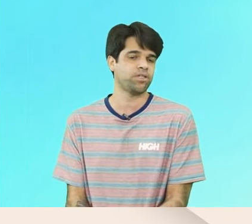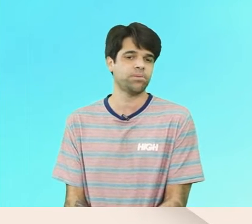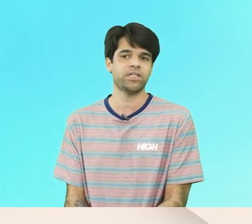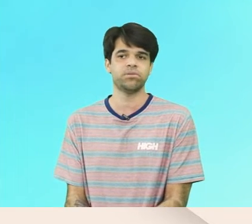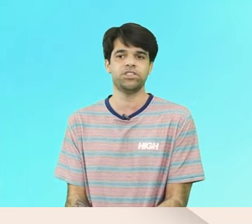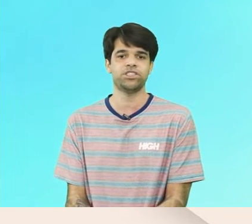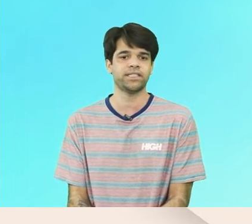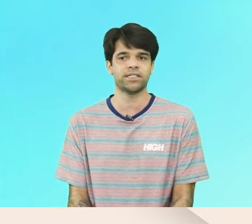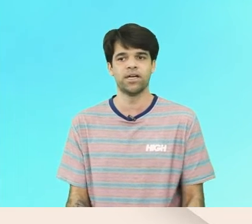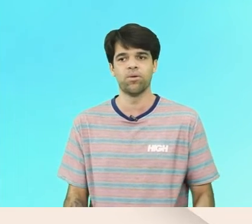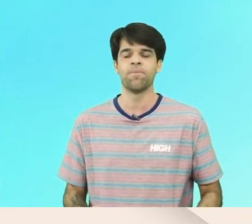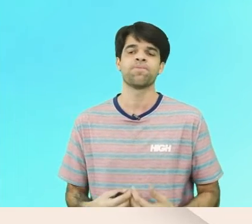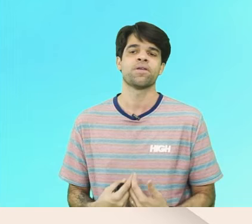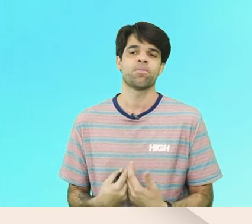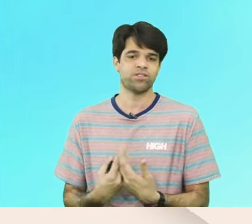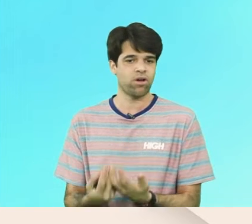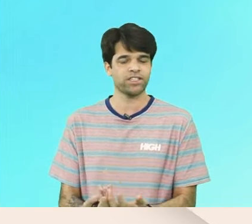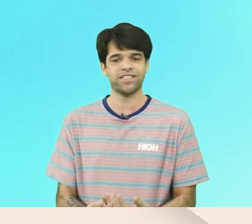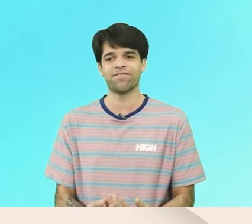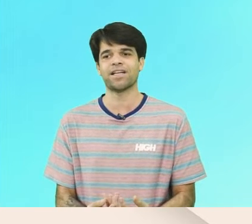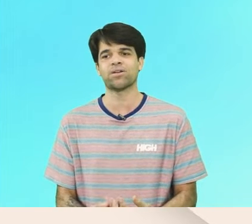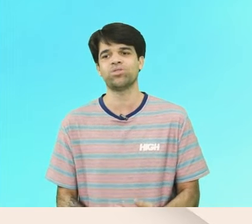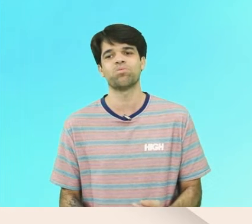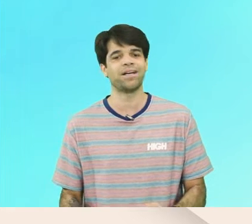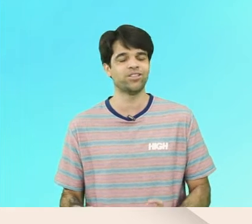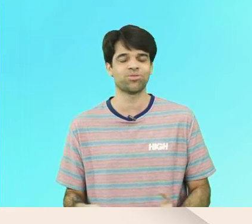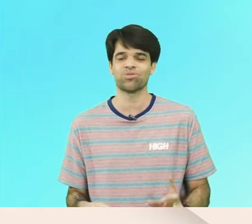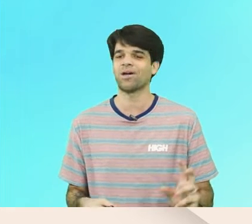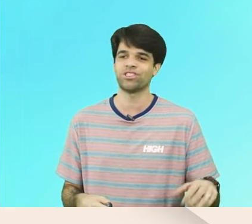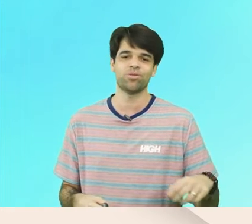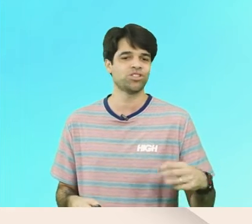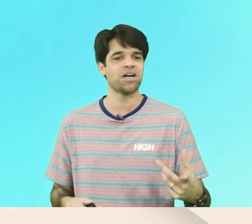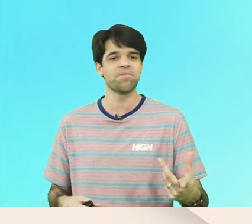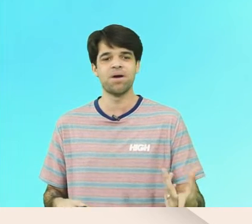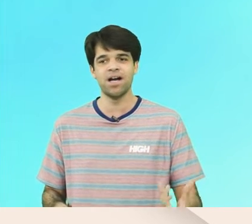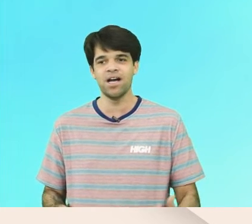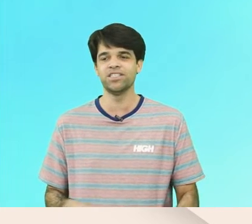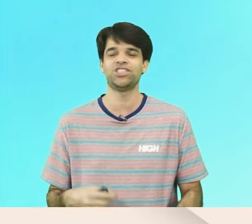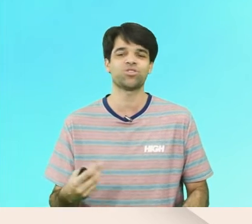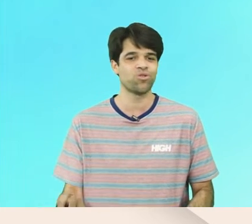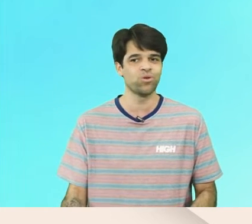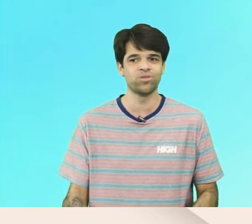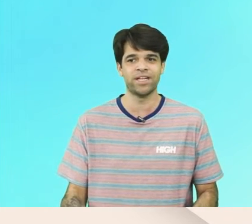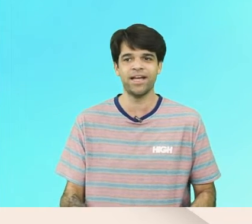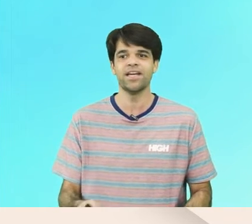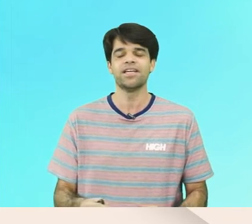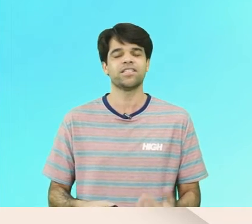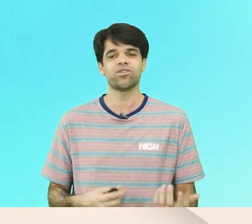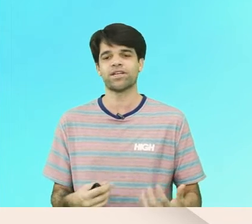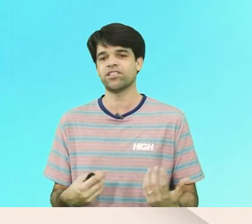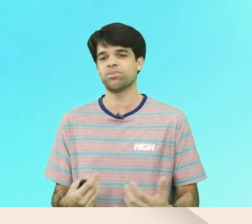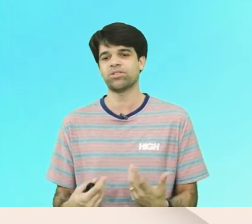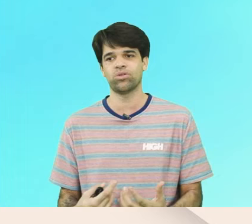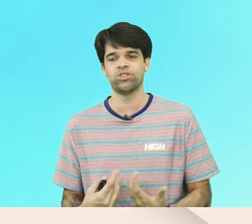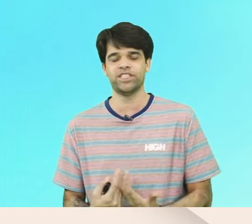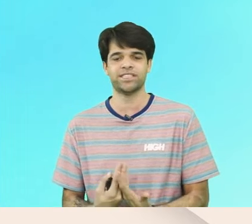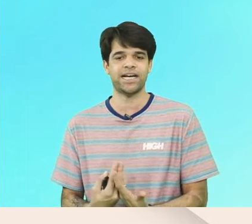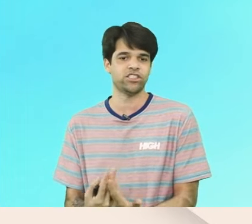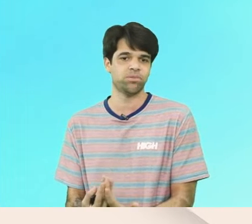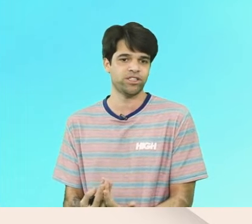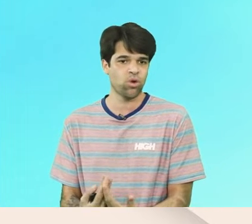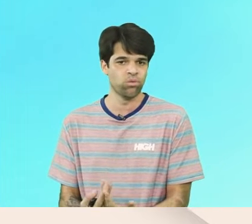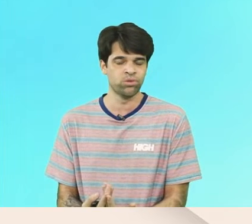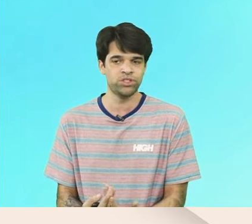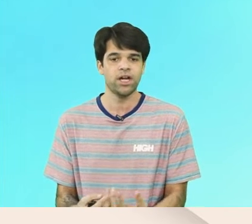dentro da área, por exemplo, de administração. O pessoal aqui deve estar acostumado a escutar os termos Kanban, Scrum, né? Que são aquelas